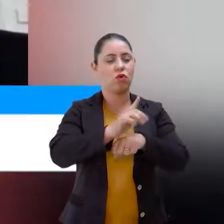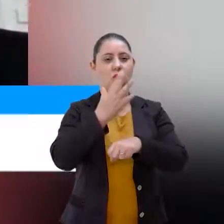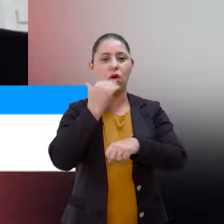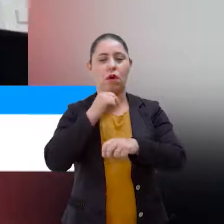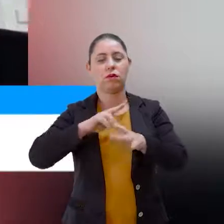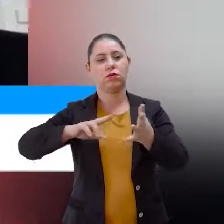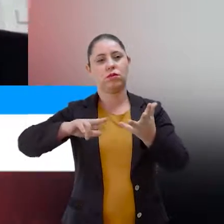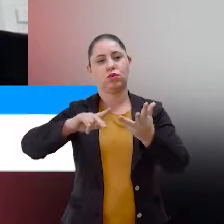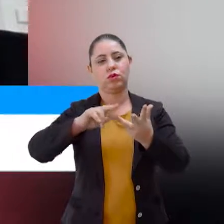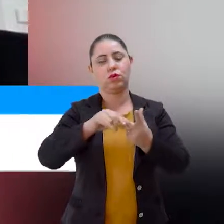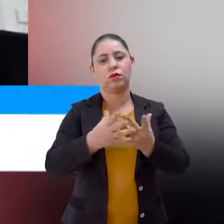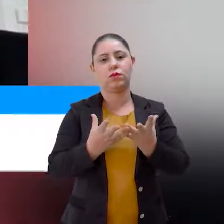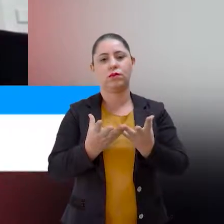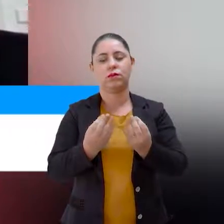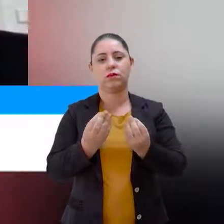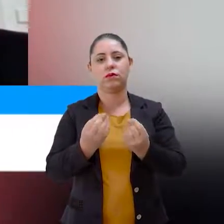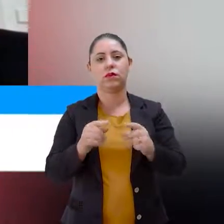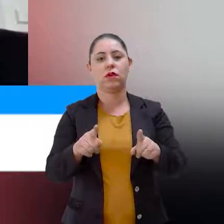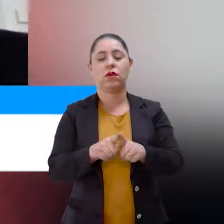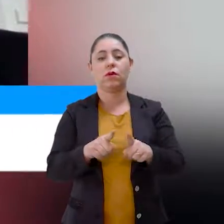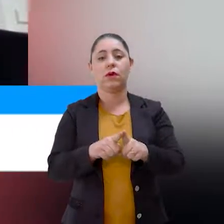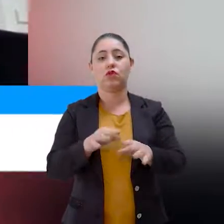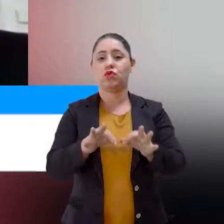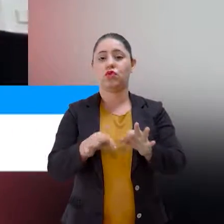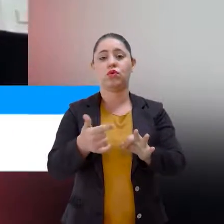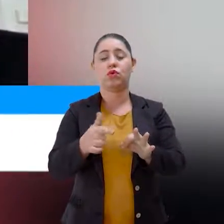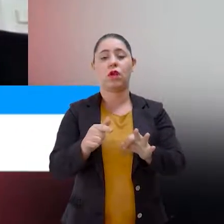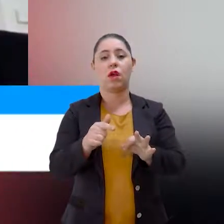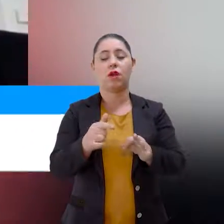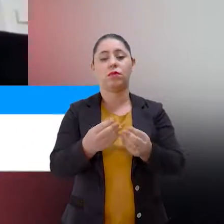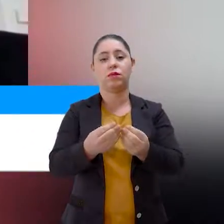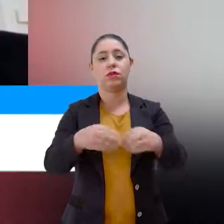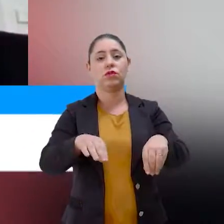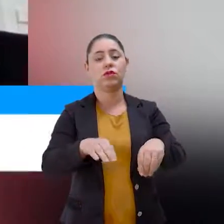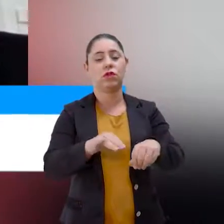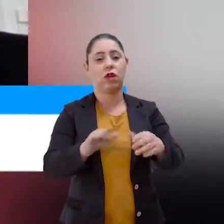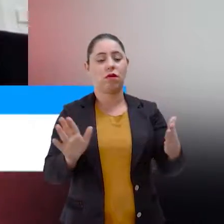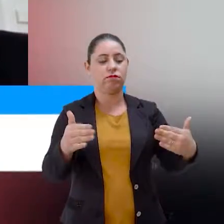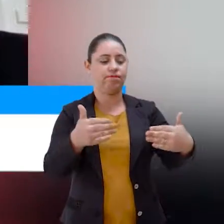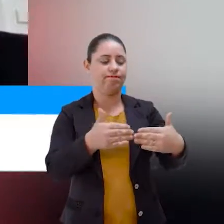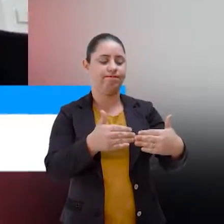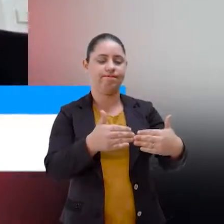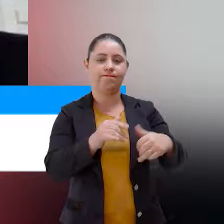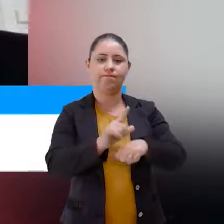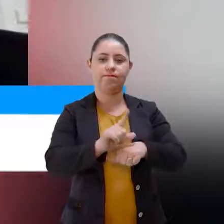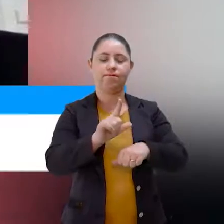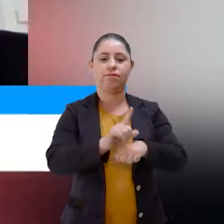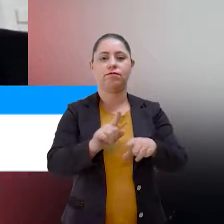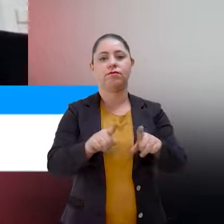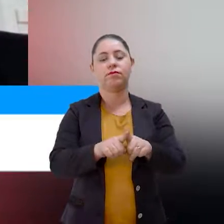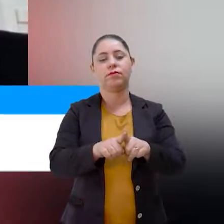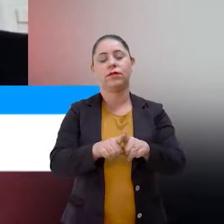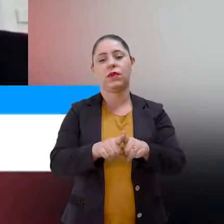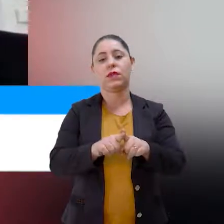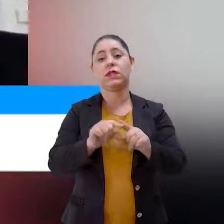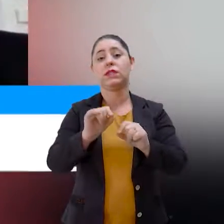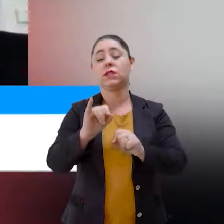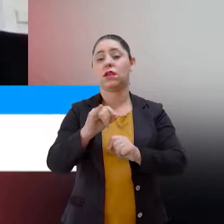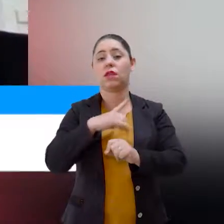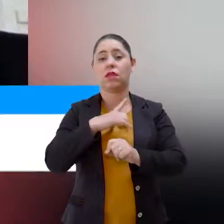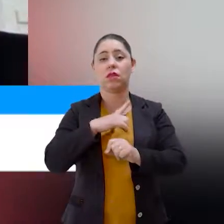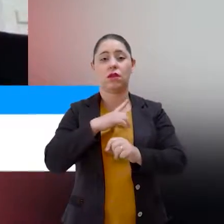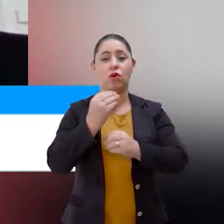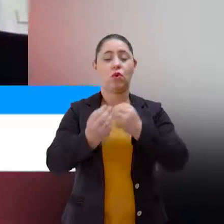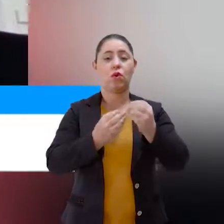tem sido imensa e injustamente prejudicado com as medidas de fechamento do comércio, mesmo